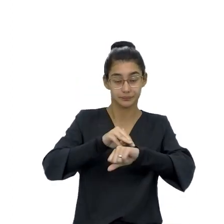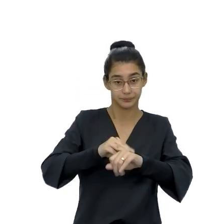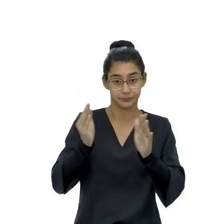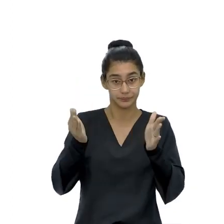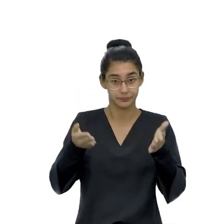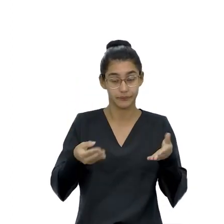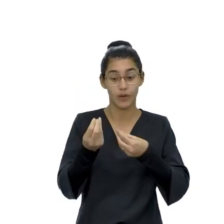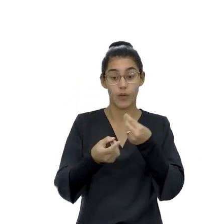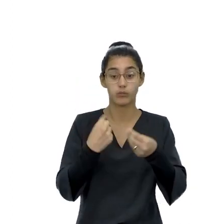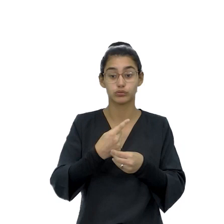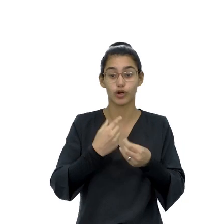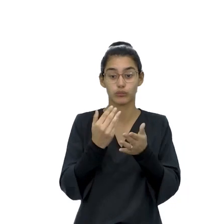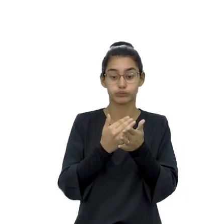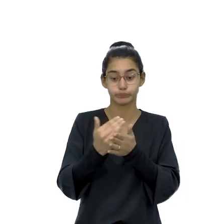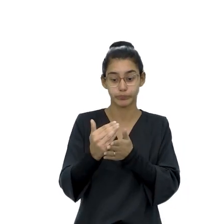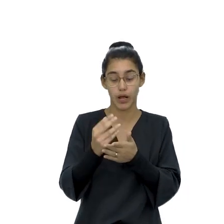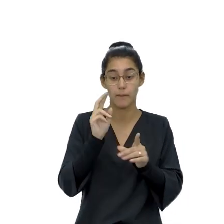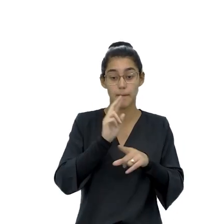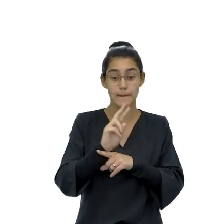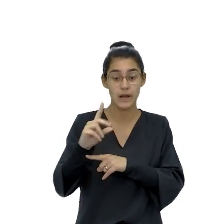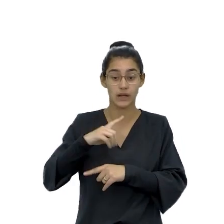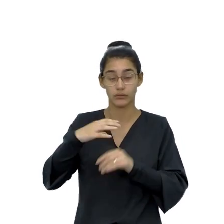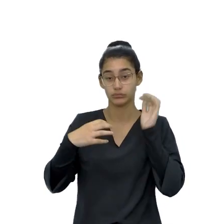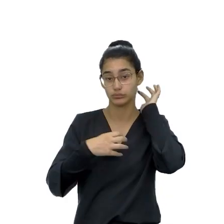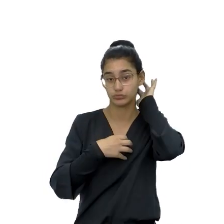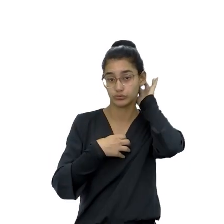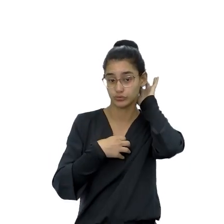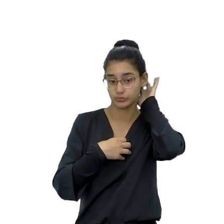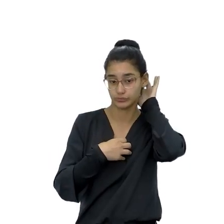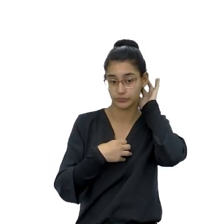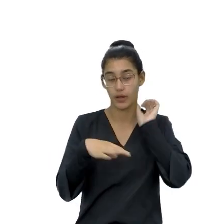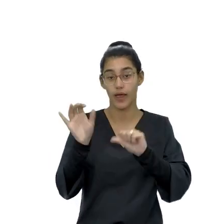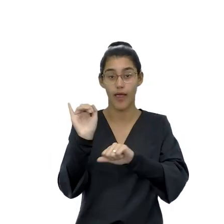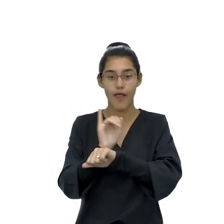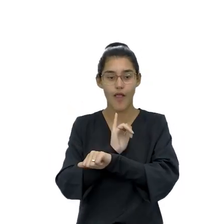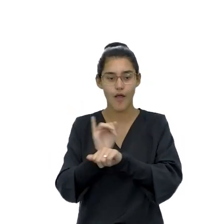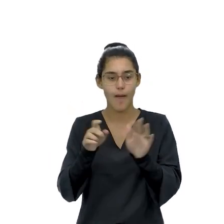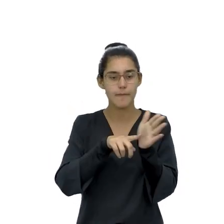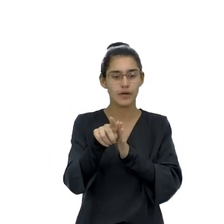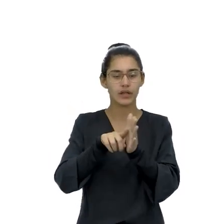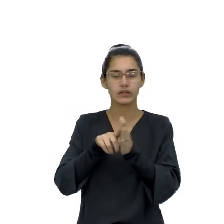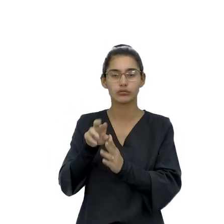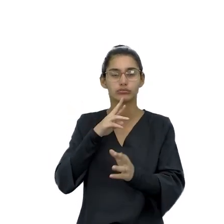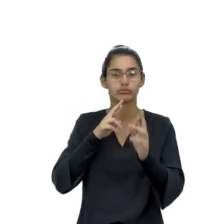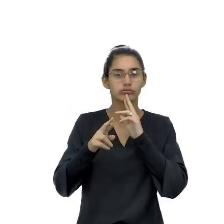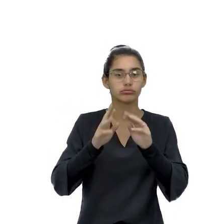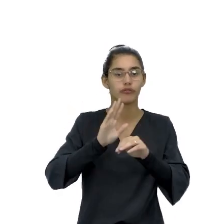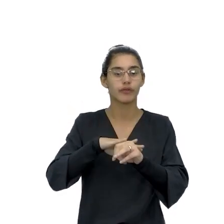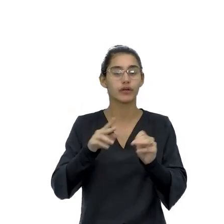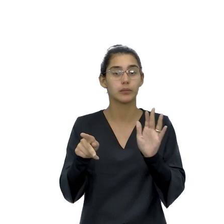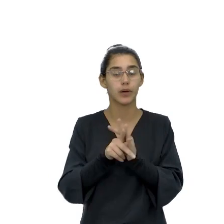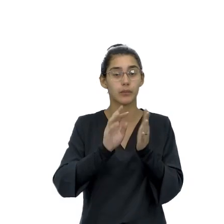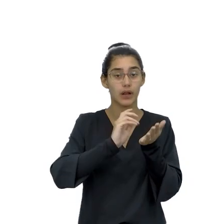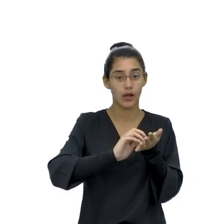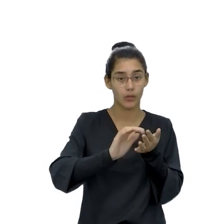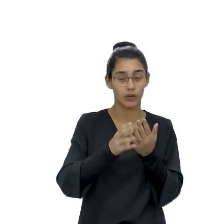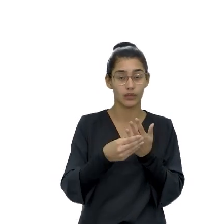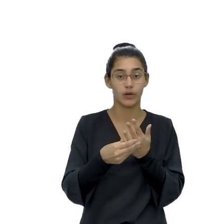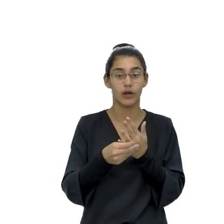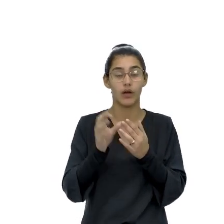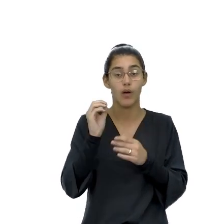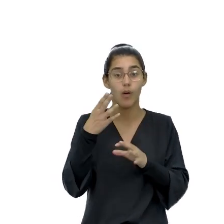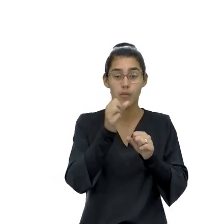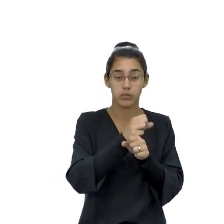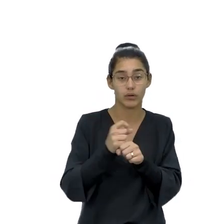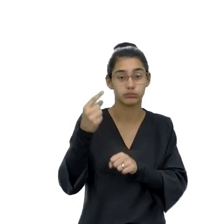momento, como nós estamos nos detendo nas formas, a investigação do resultado sendo realizado pela calculadora ou pelo